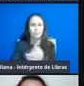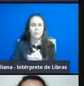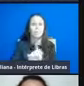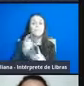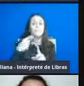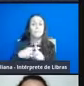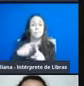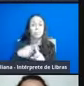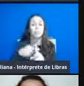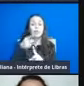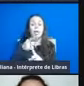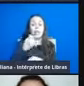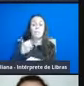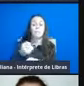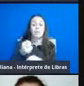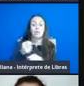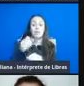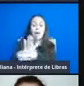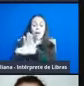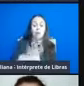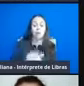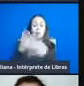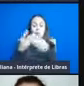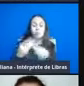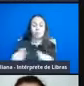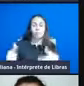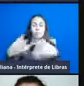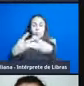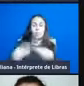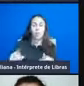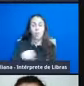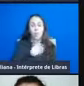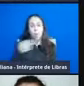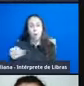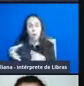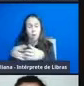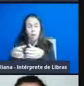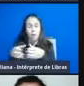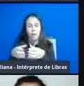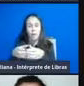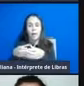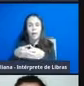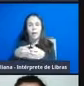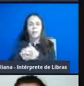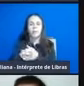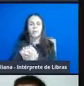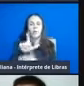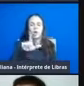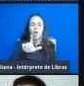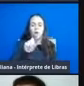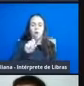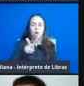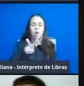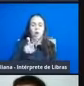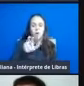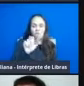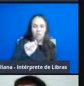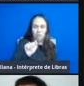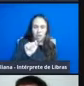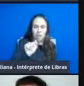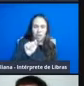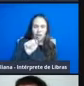excelente decompositor. e um outro grupo, né, que é o do louvo a Deus, que é a ordem mantódia,